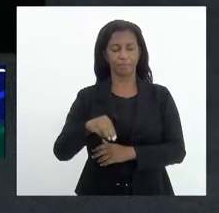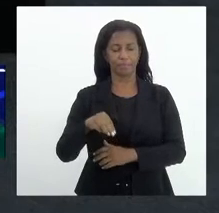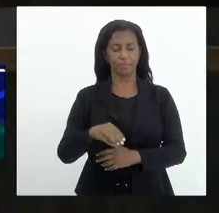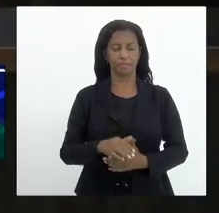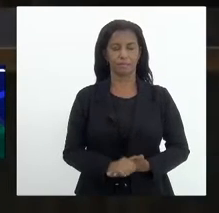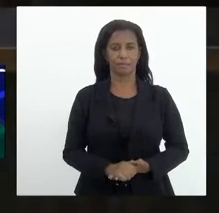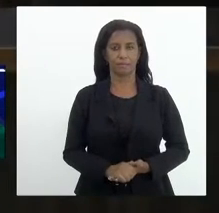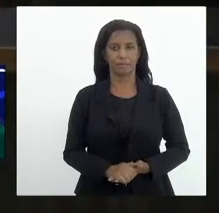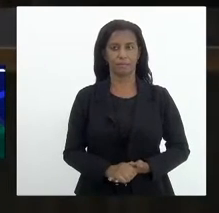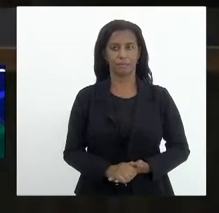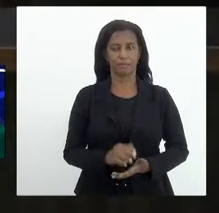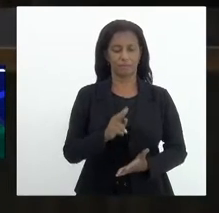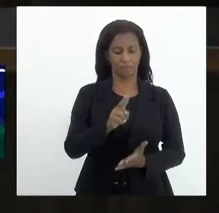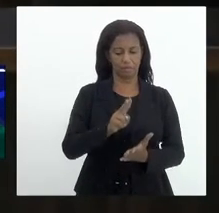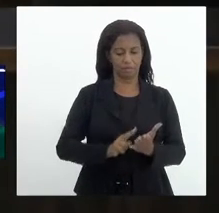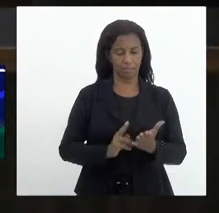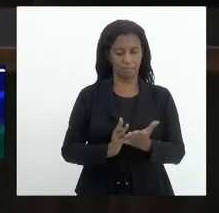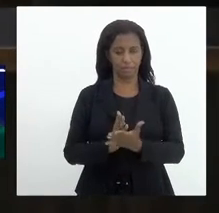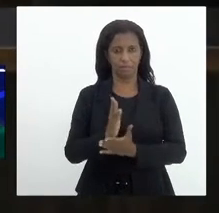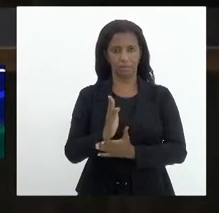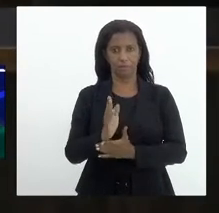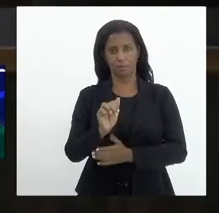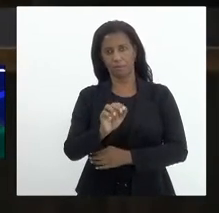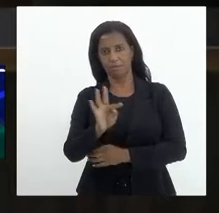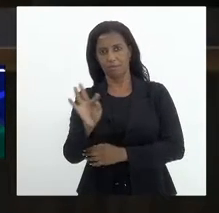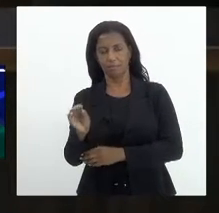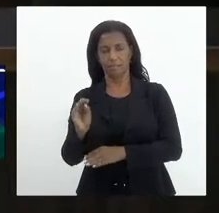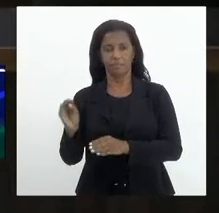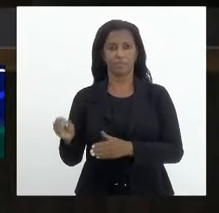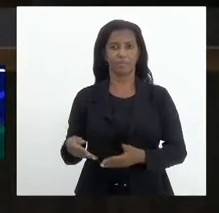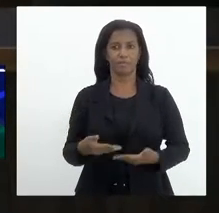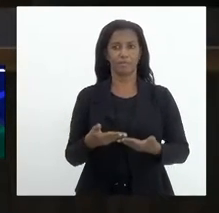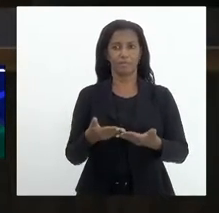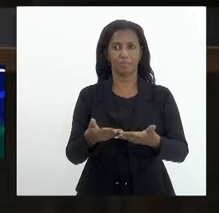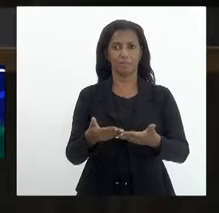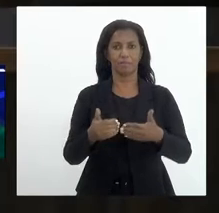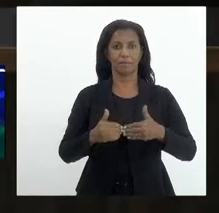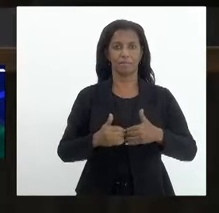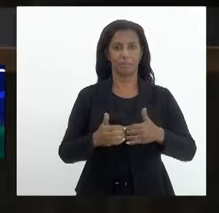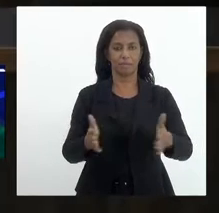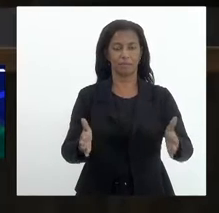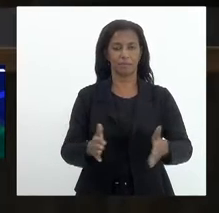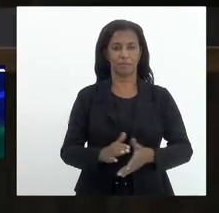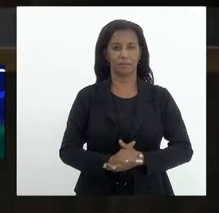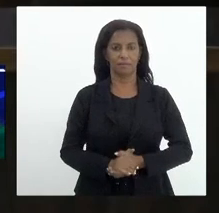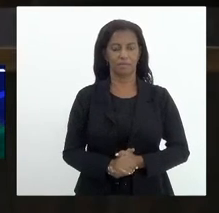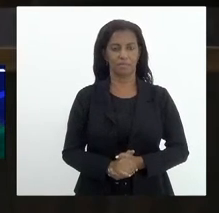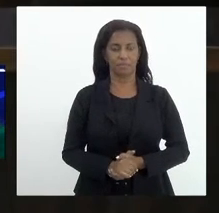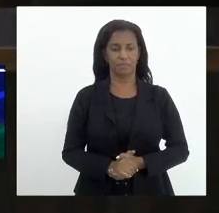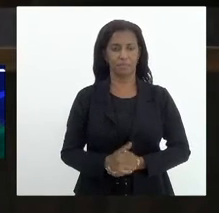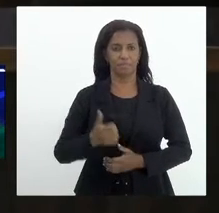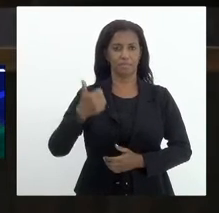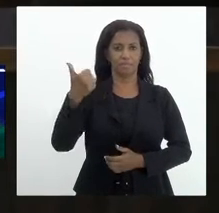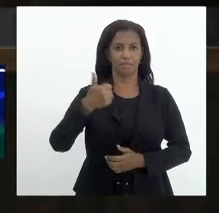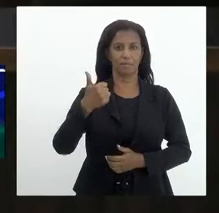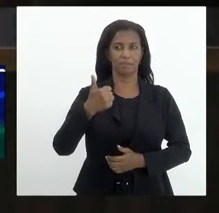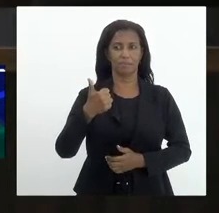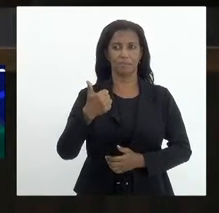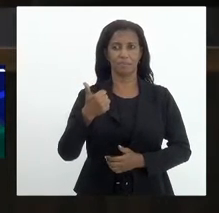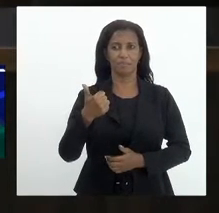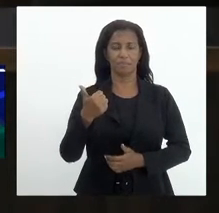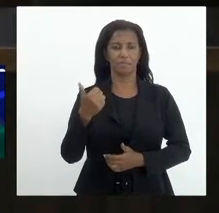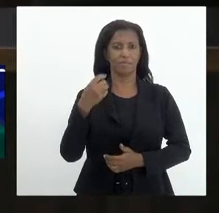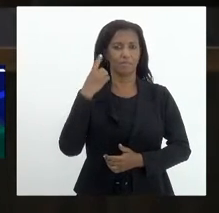15h52. Lida e aprovada a ata, passa-se ao expediente inicial. Primeiro orador inscrito é o